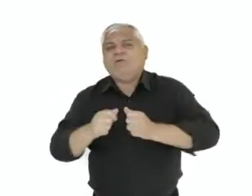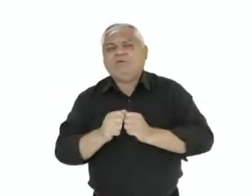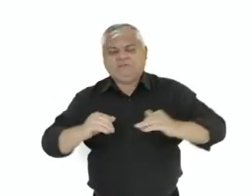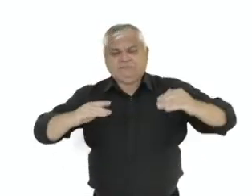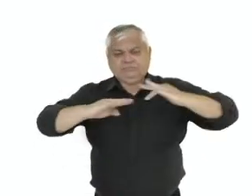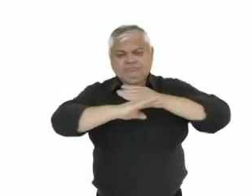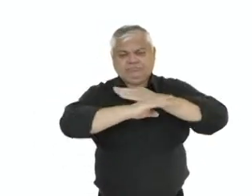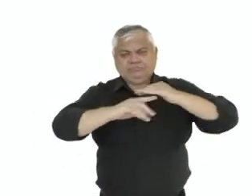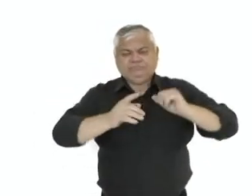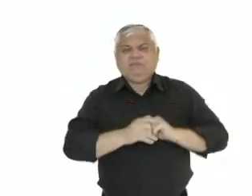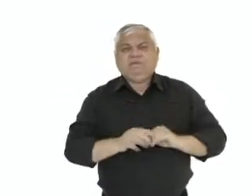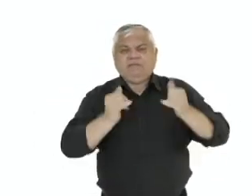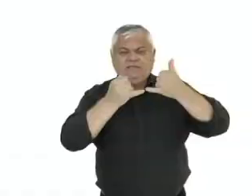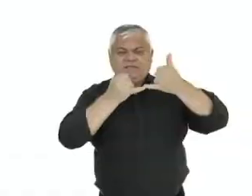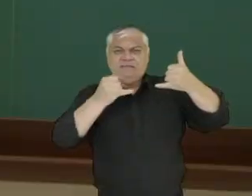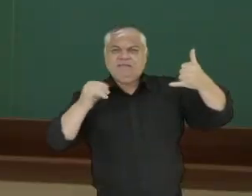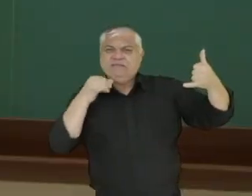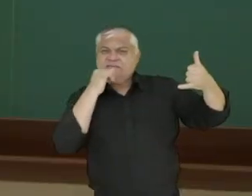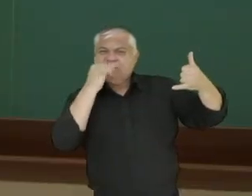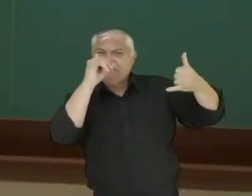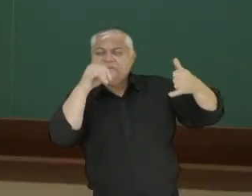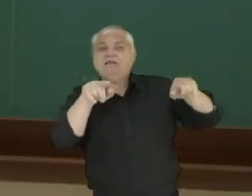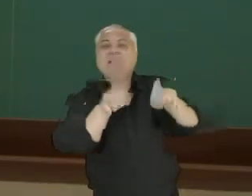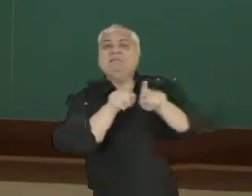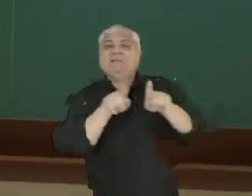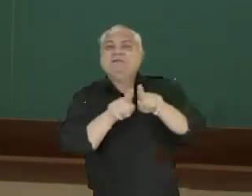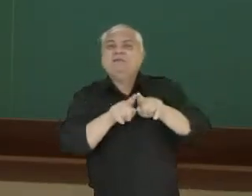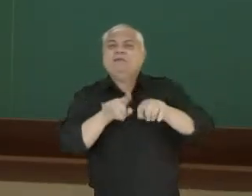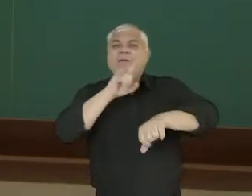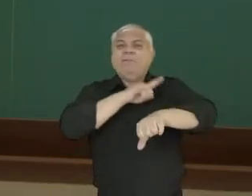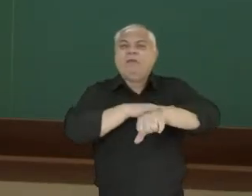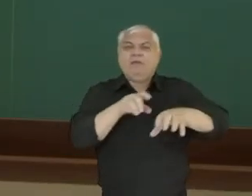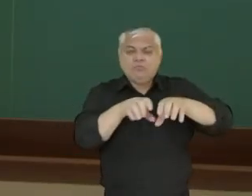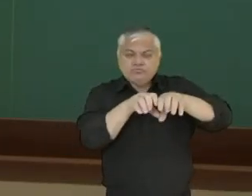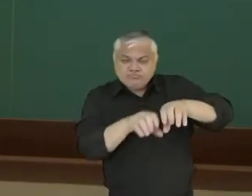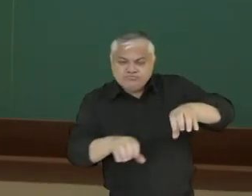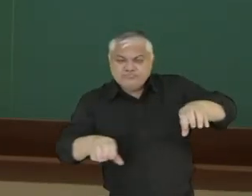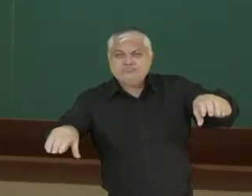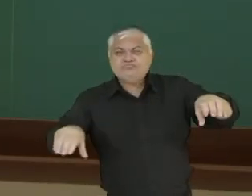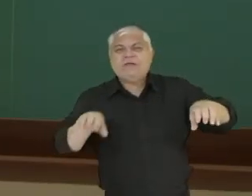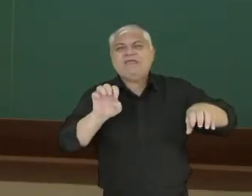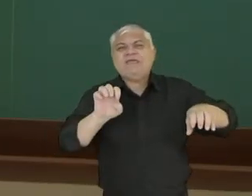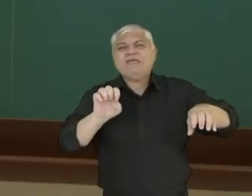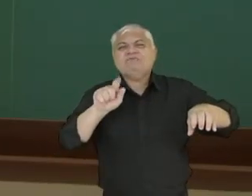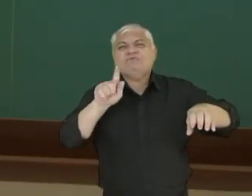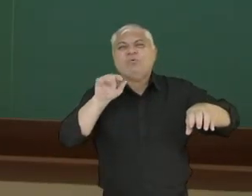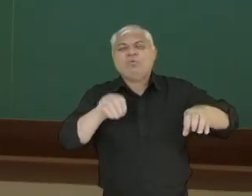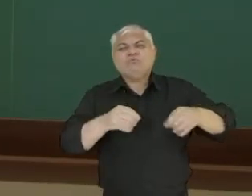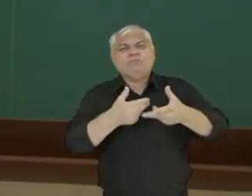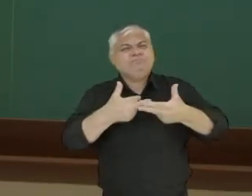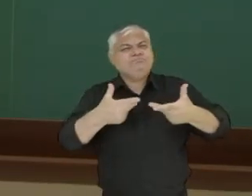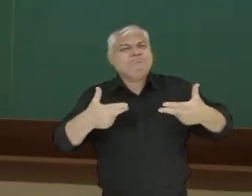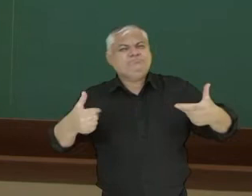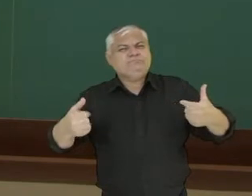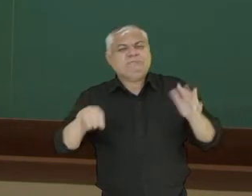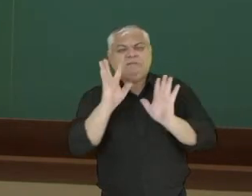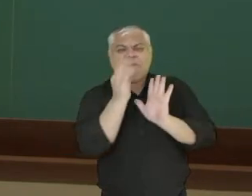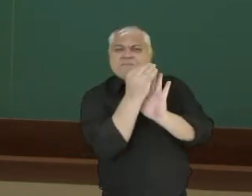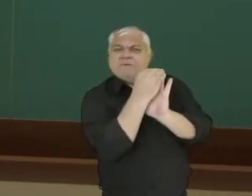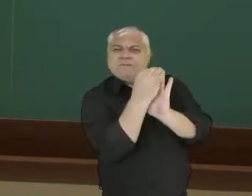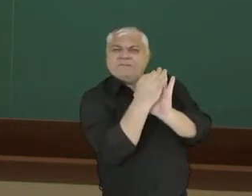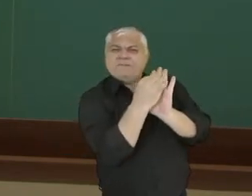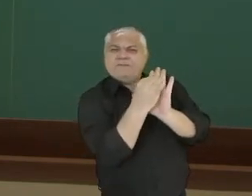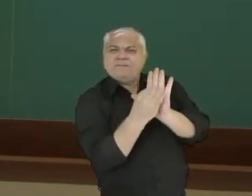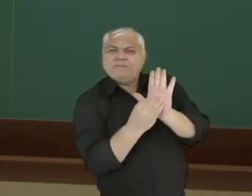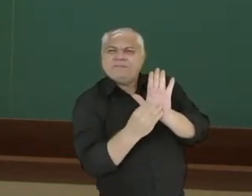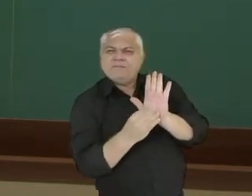rede elétrica e saneamento. A gente percebe a importância de todo esse banco de dados de informações e dessa teia